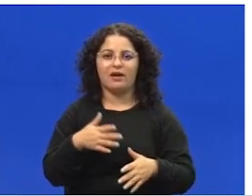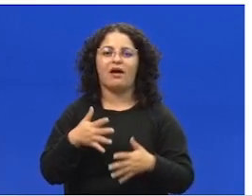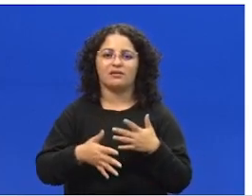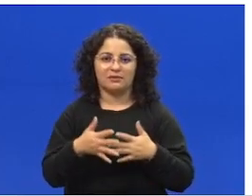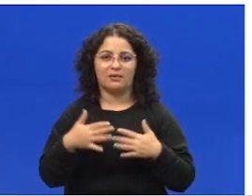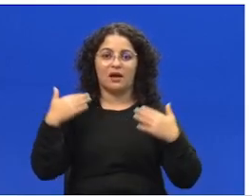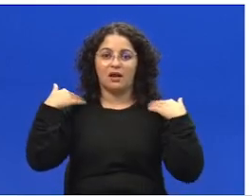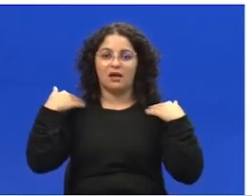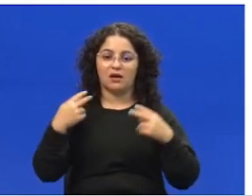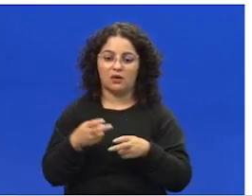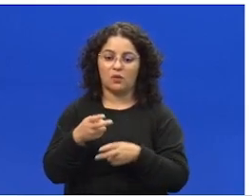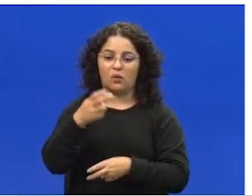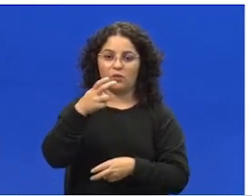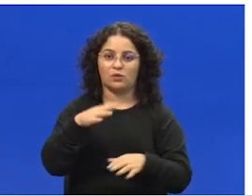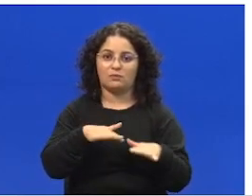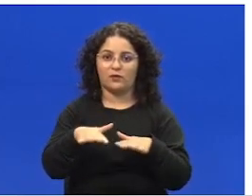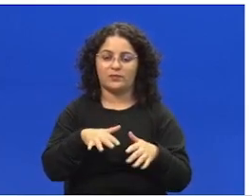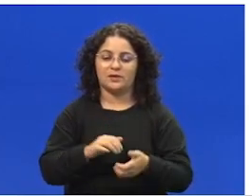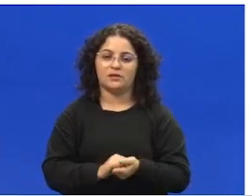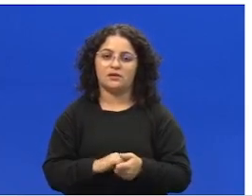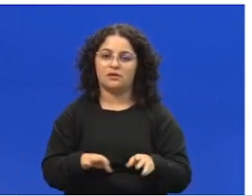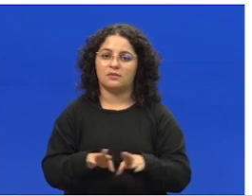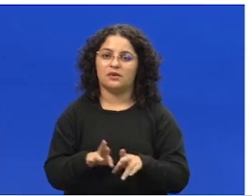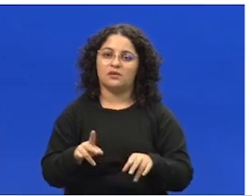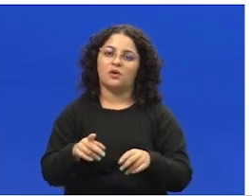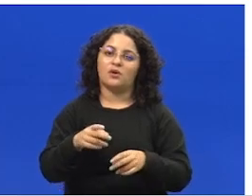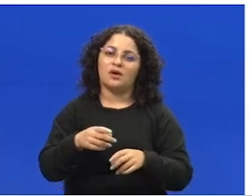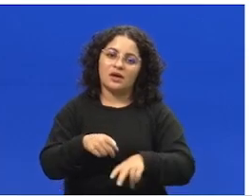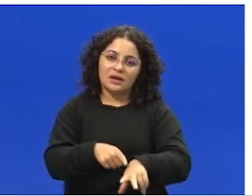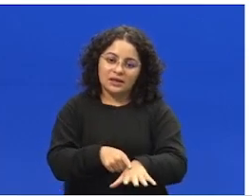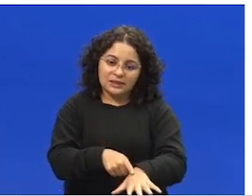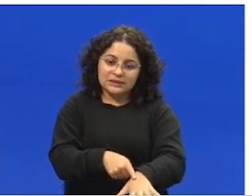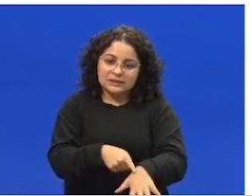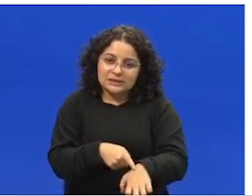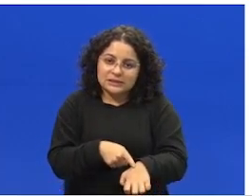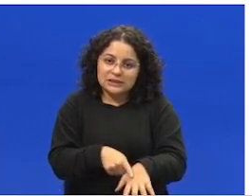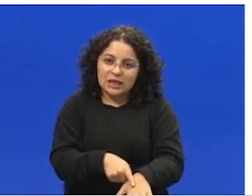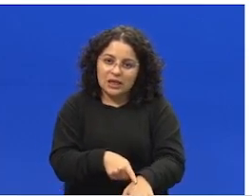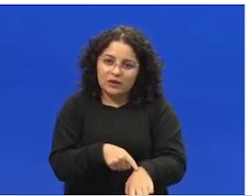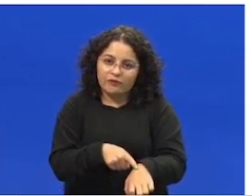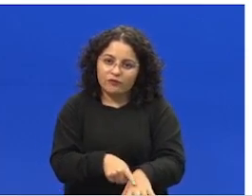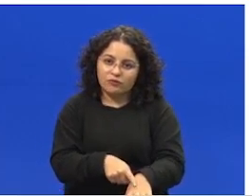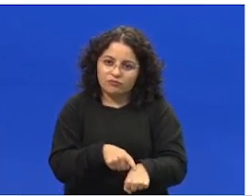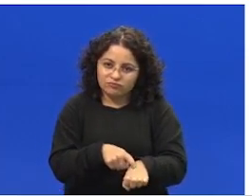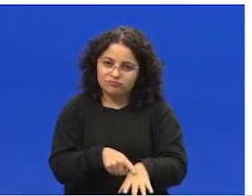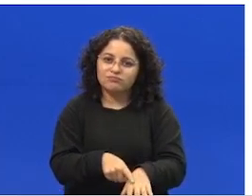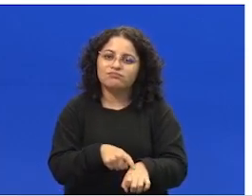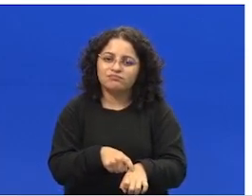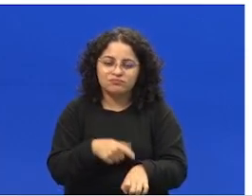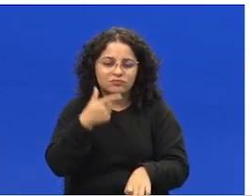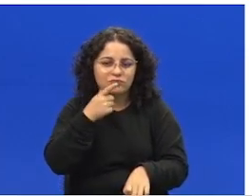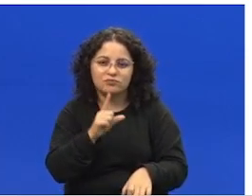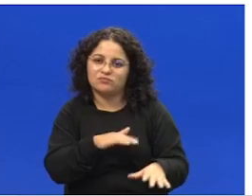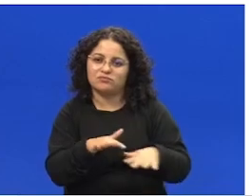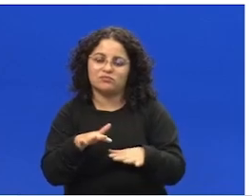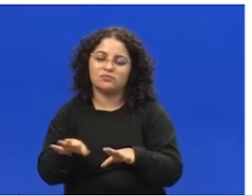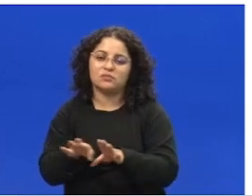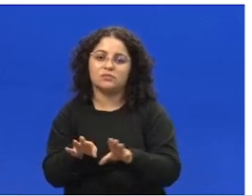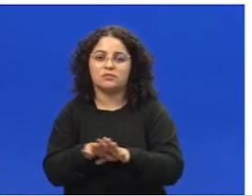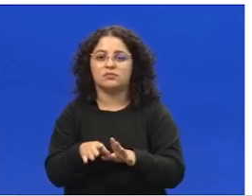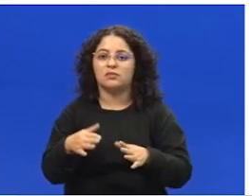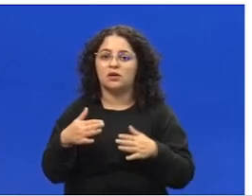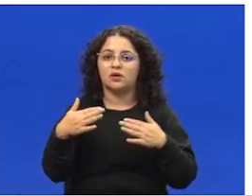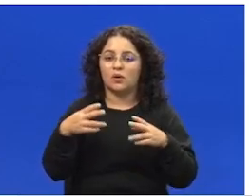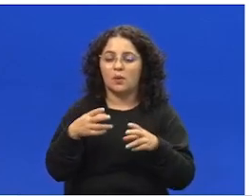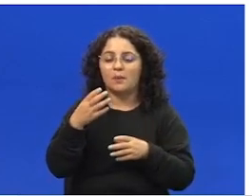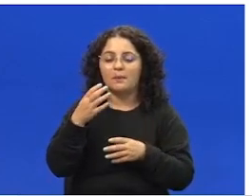coluna. A compressão nervosa, como eu acabei de falar, e a retração dos músculos isquiotibiais e paravertebrais lombares. Então, esse